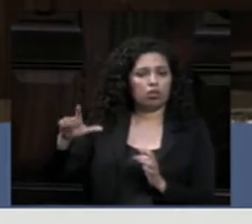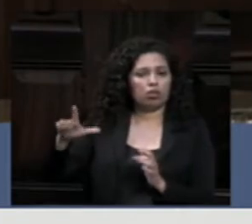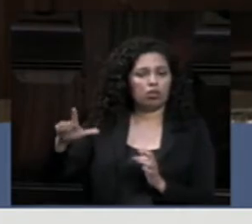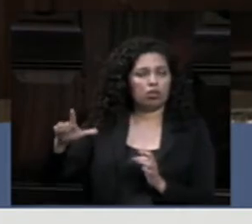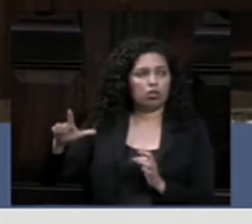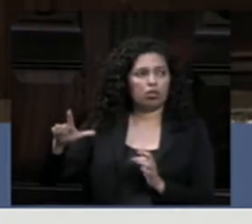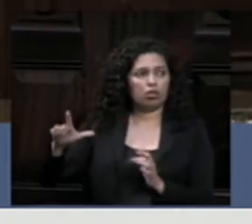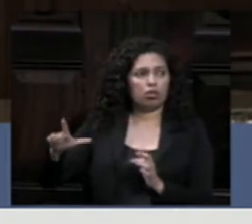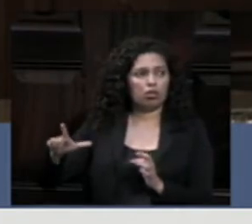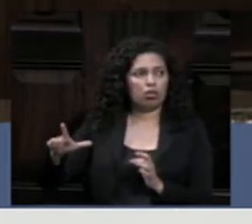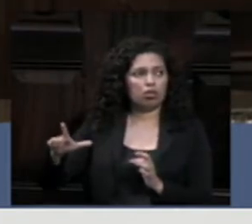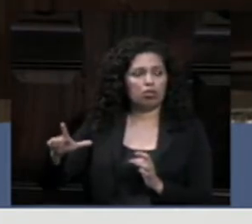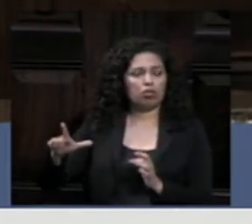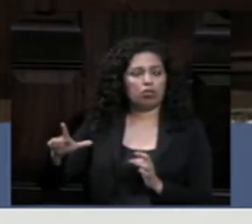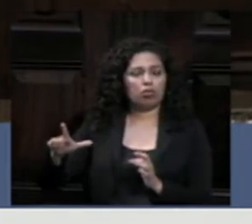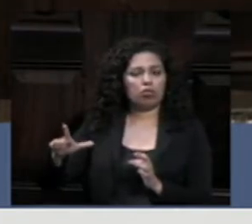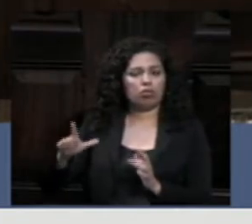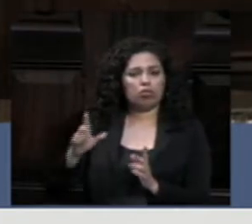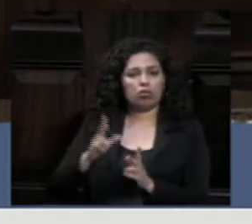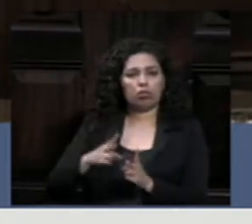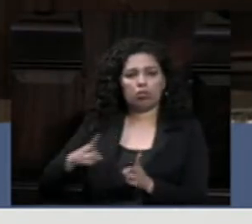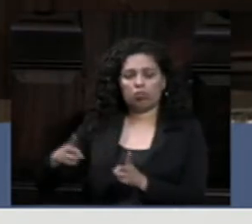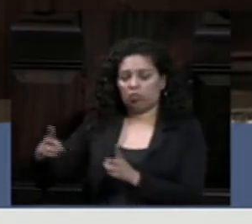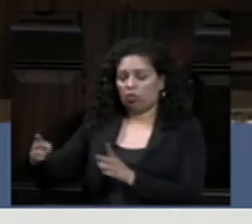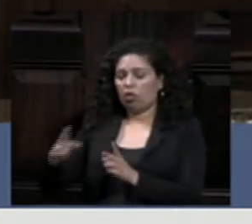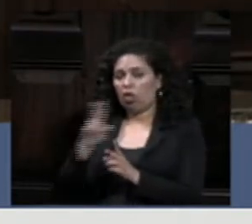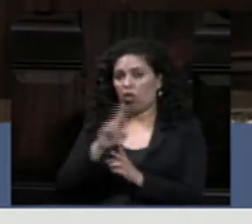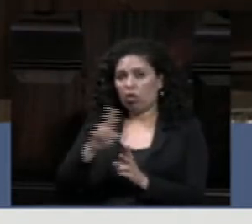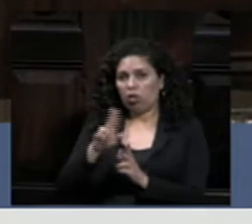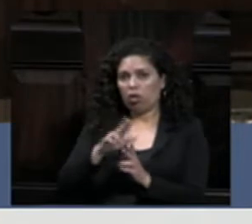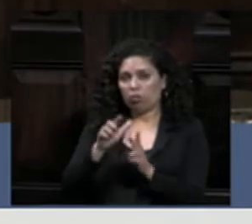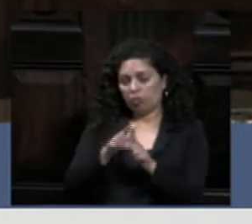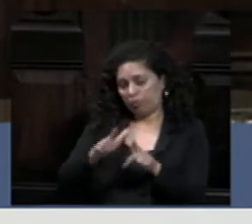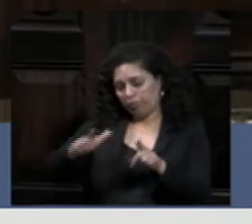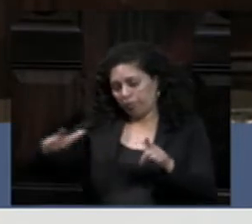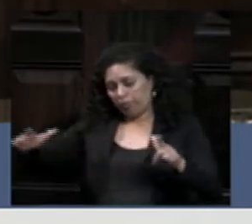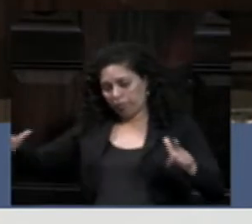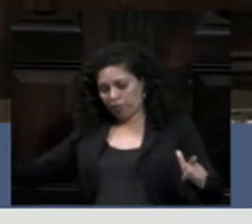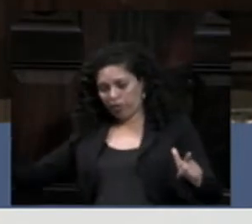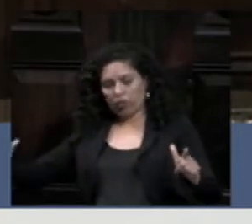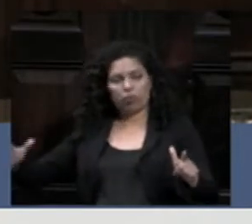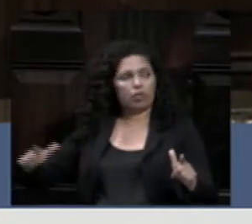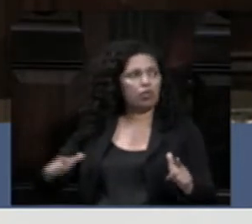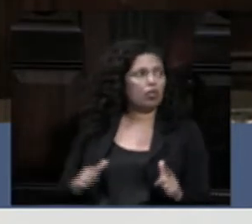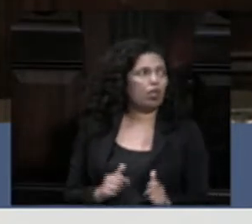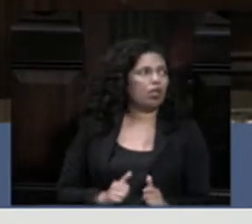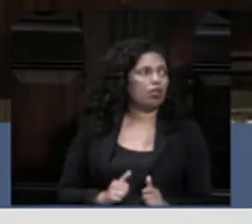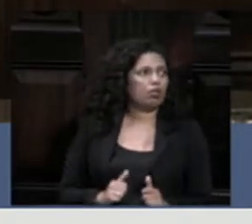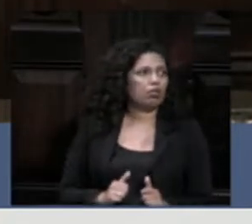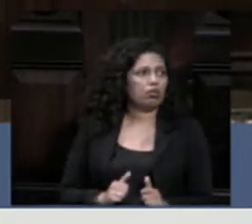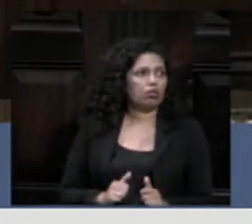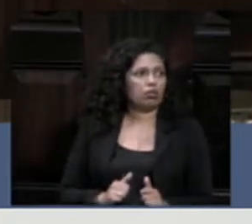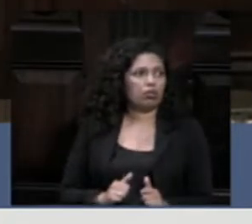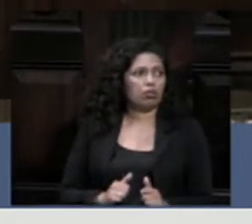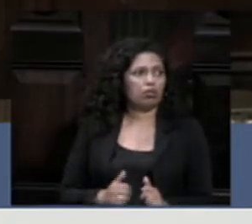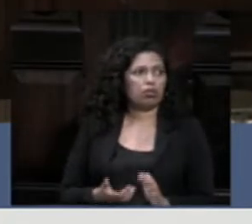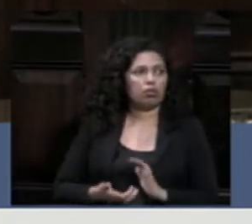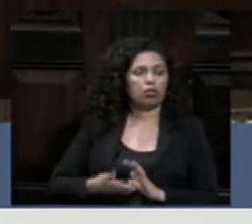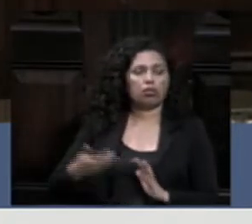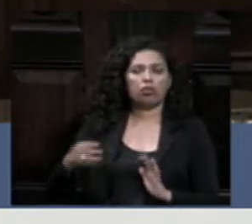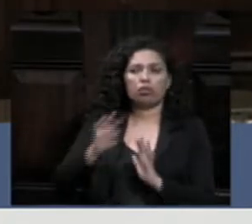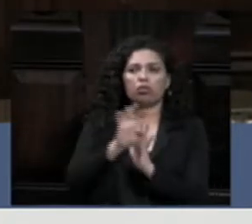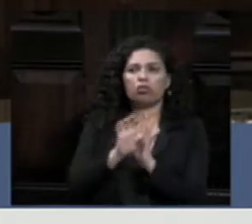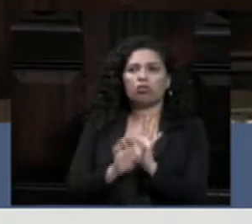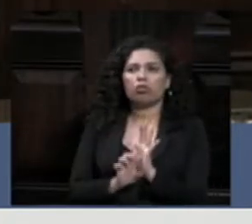engenheiro José Chacon de Assis. Eu acho que isso resolveria, se o deputado Paulo Ramos estiver de acordo. Ele já concordou. Eu retiro a emenda e incorporo